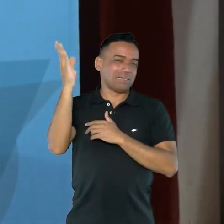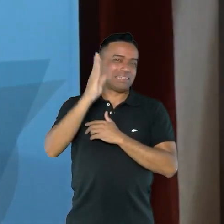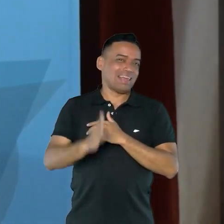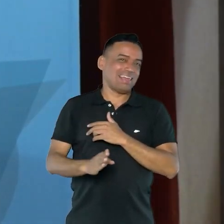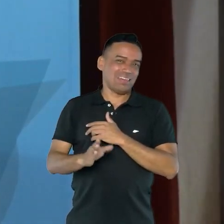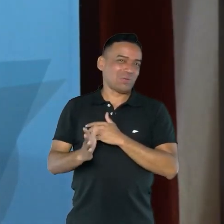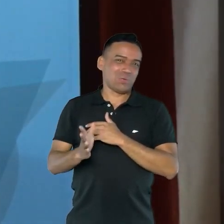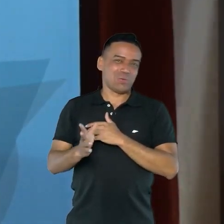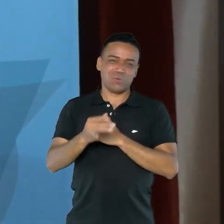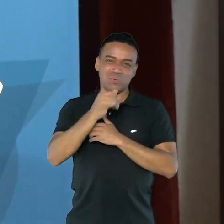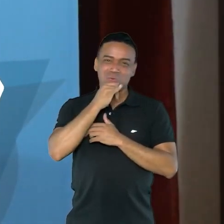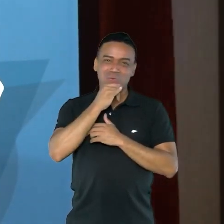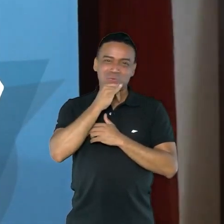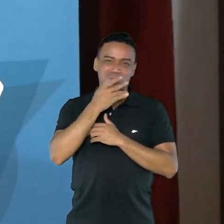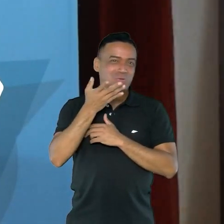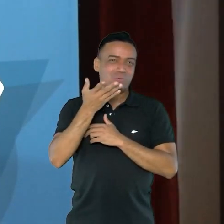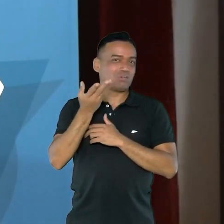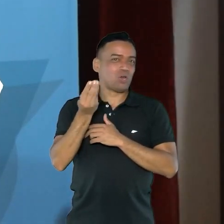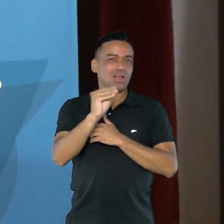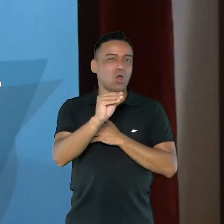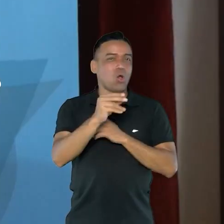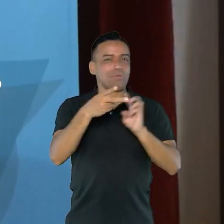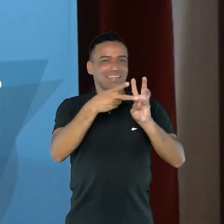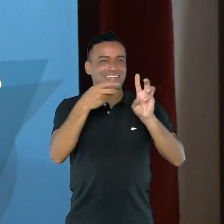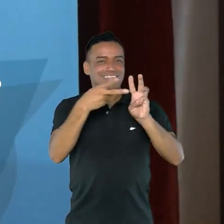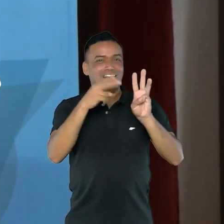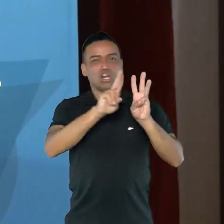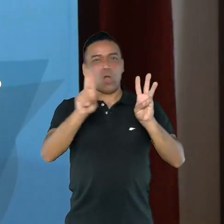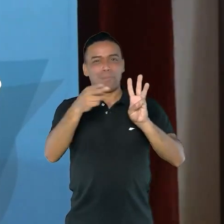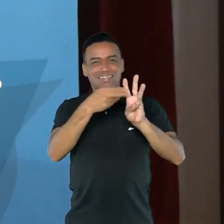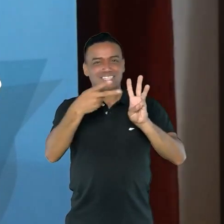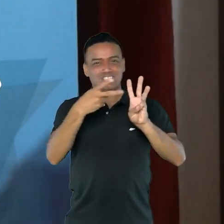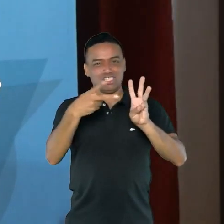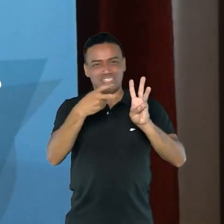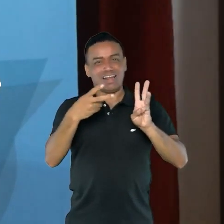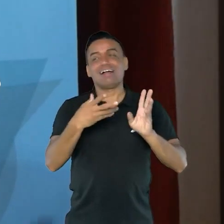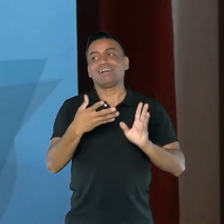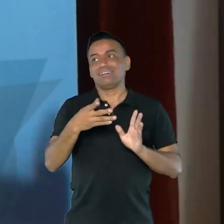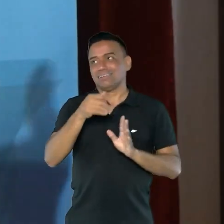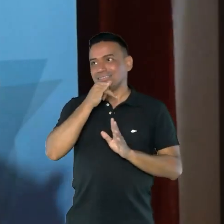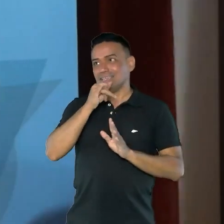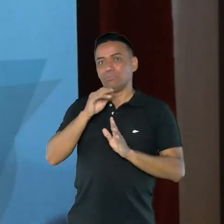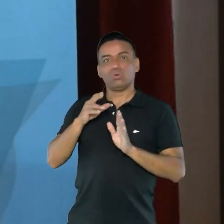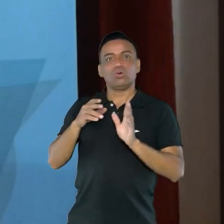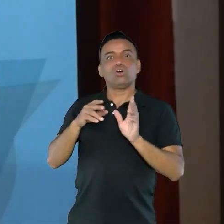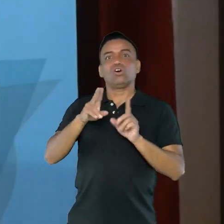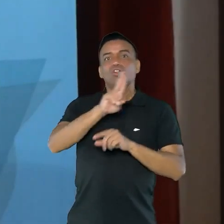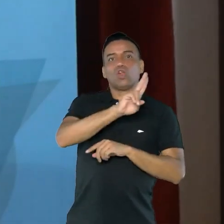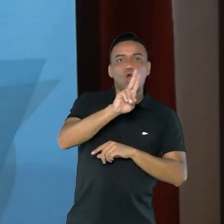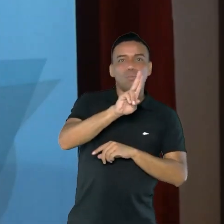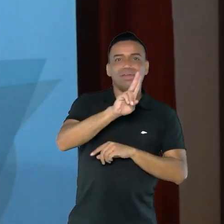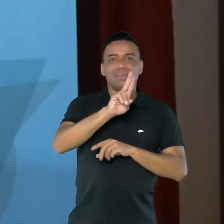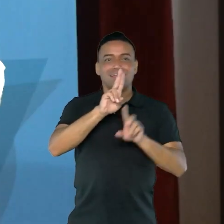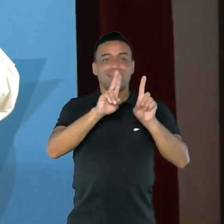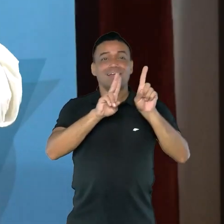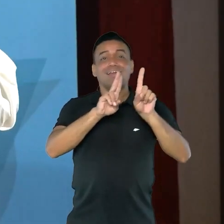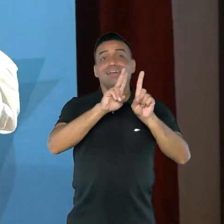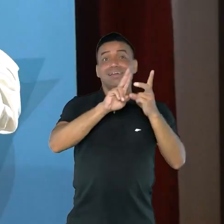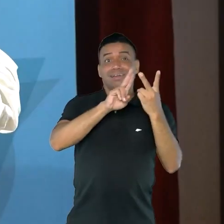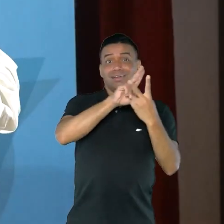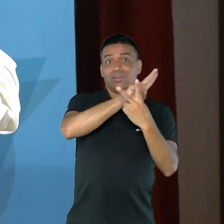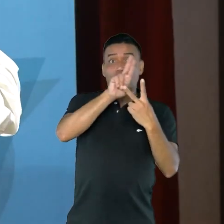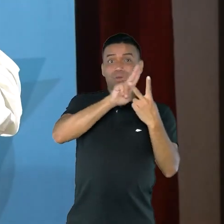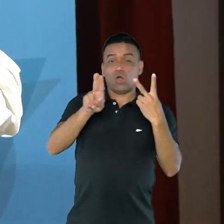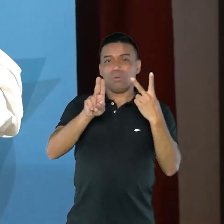tenha sobrenome justamente de algum país da Europa, né? Seja Itália, Portugal, né? Ou